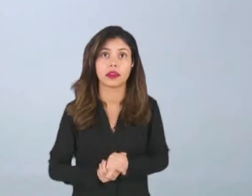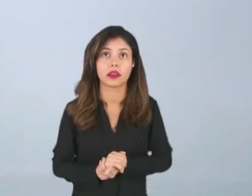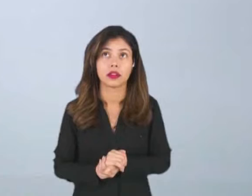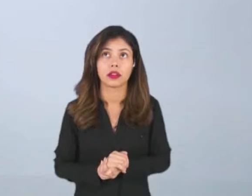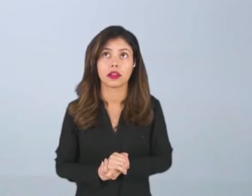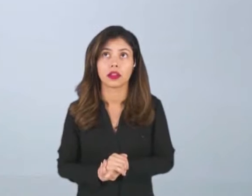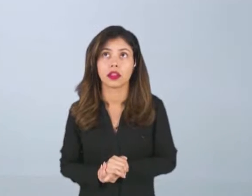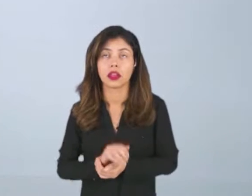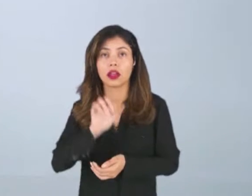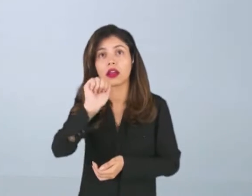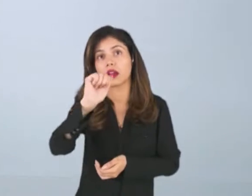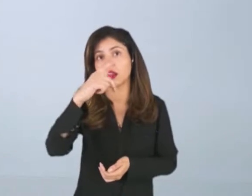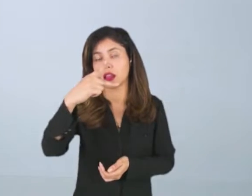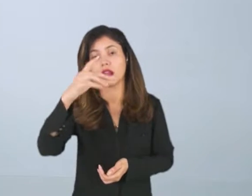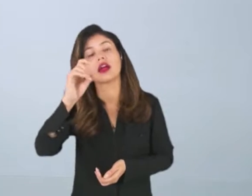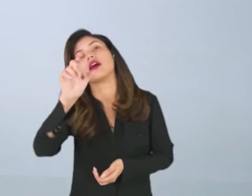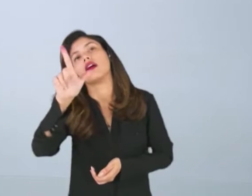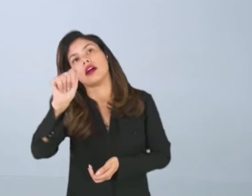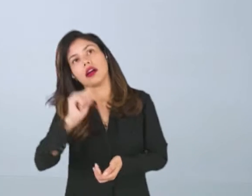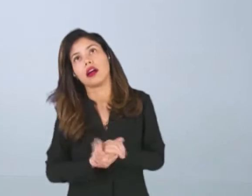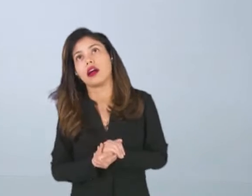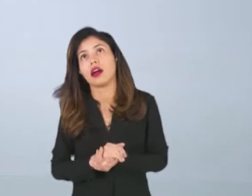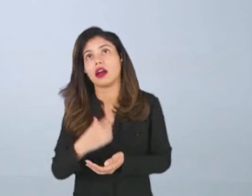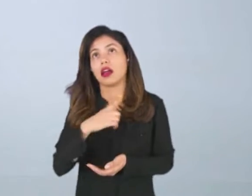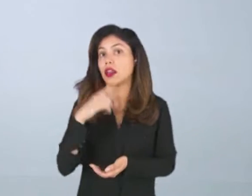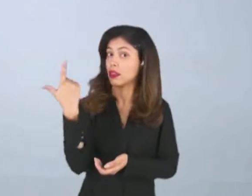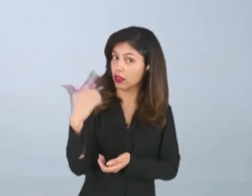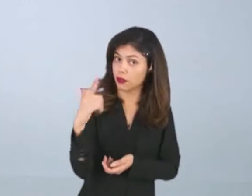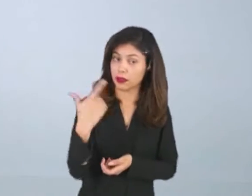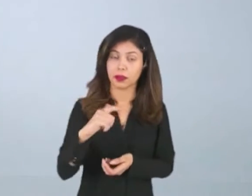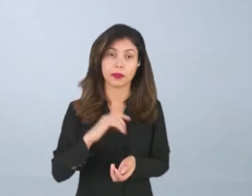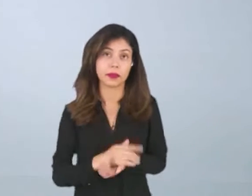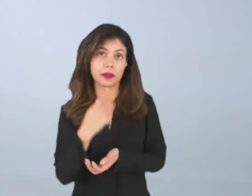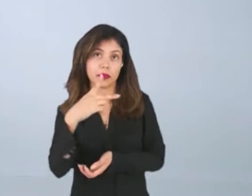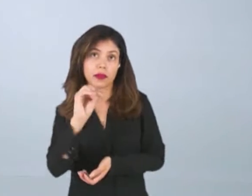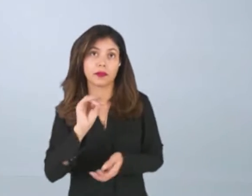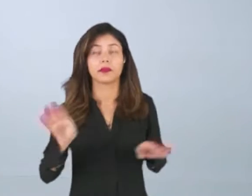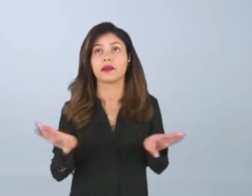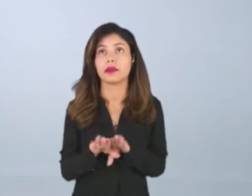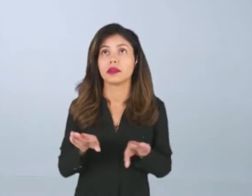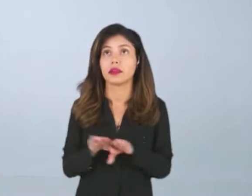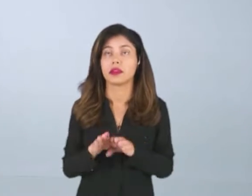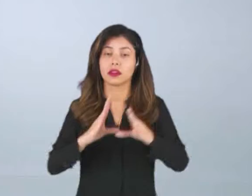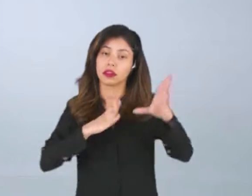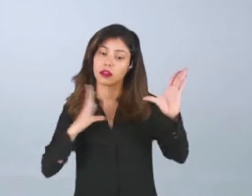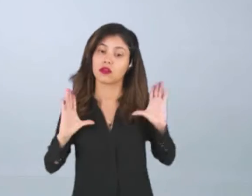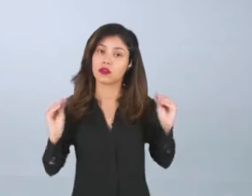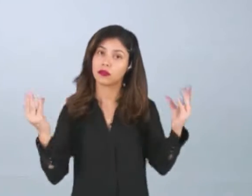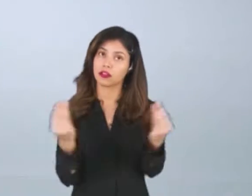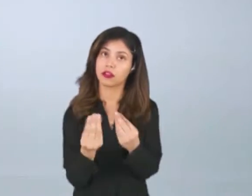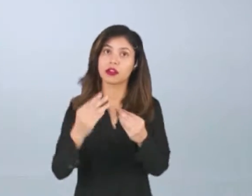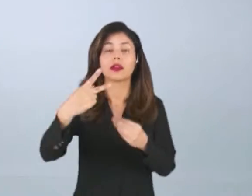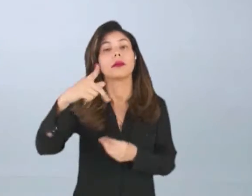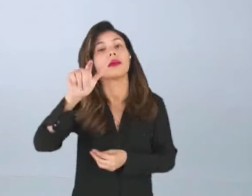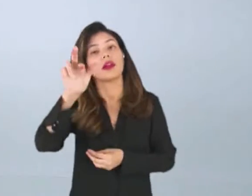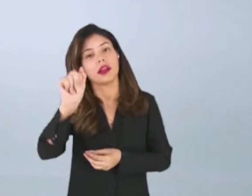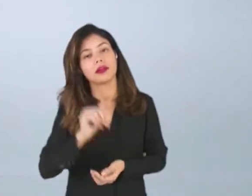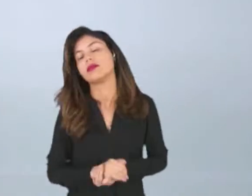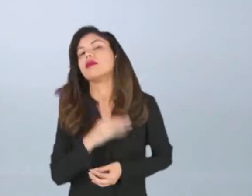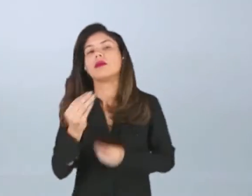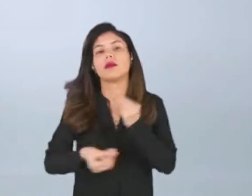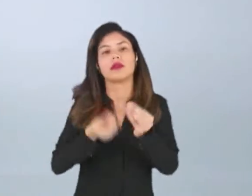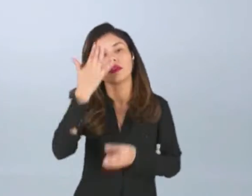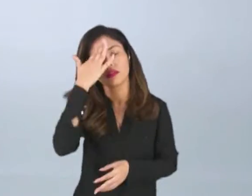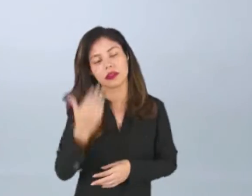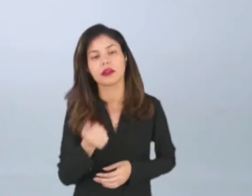uma substância apolar, que ela não cria polo, e também uma substância apolar. Gente, como